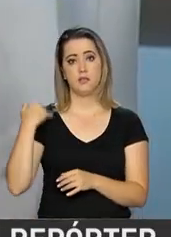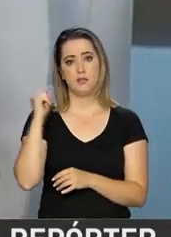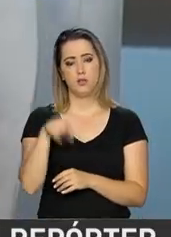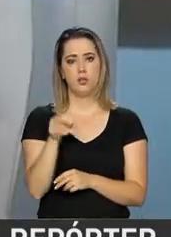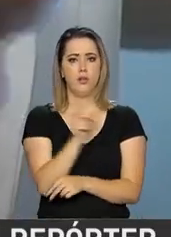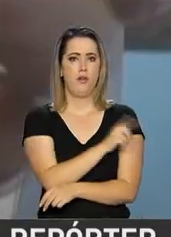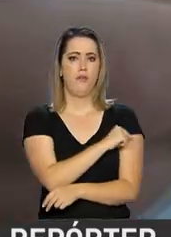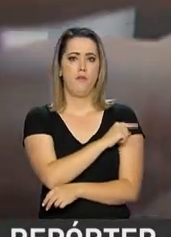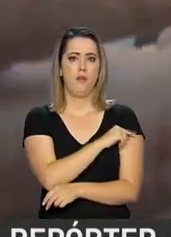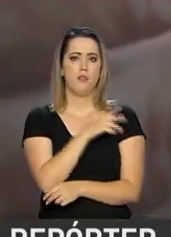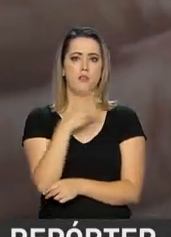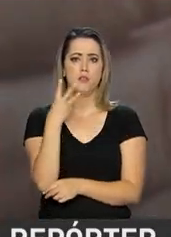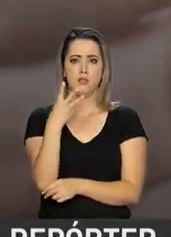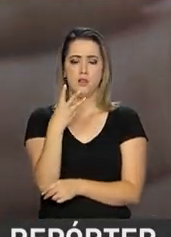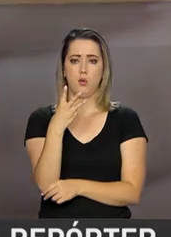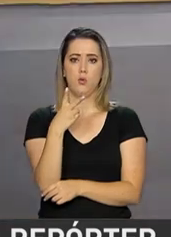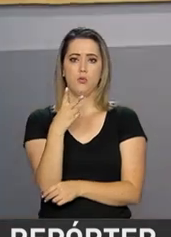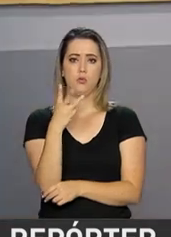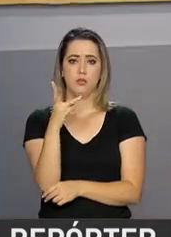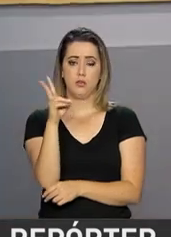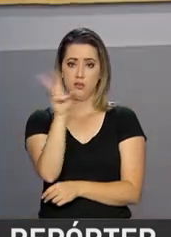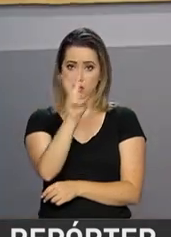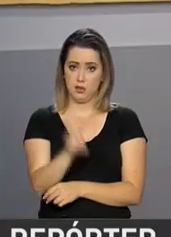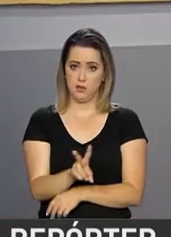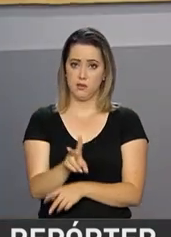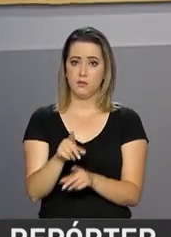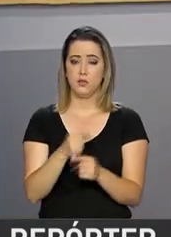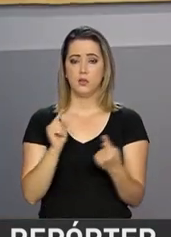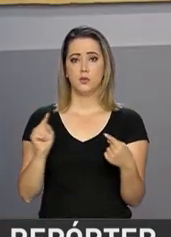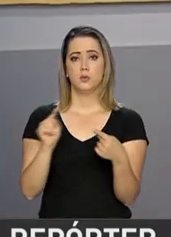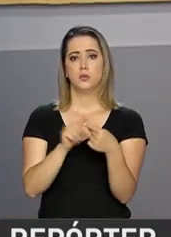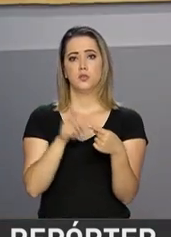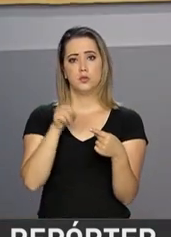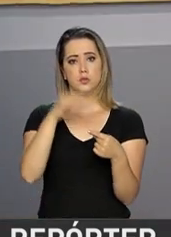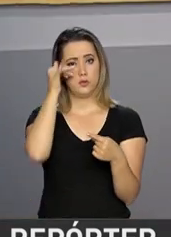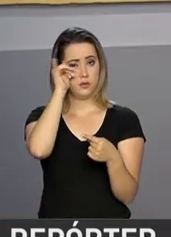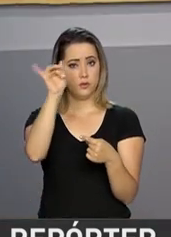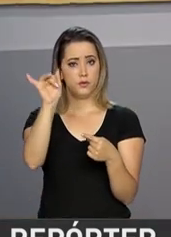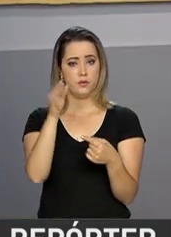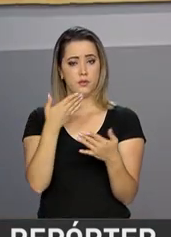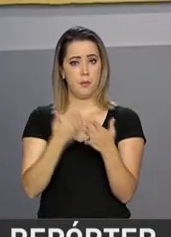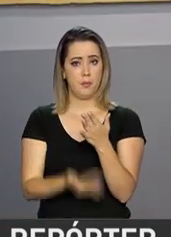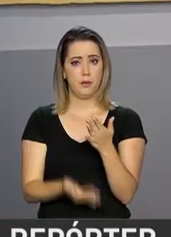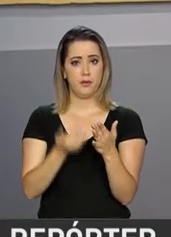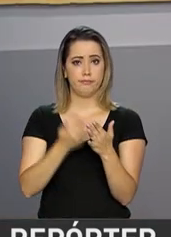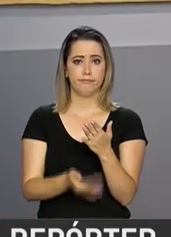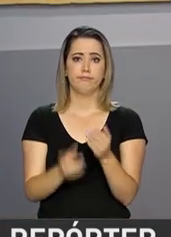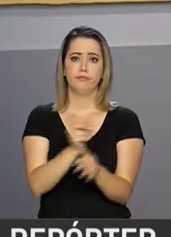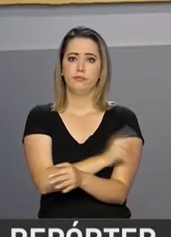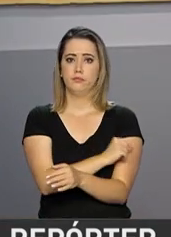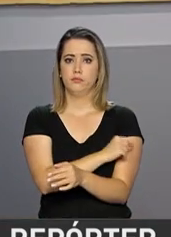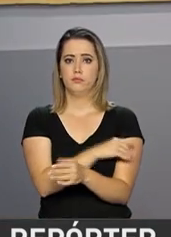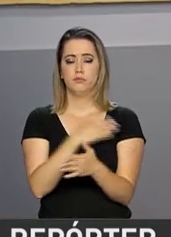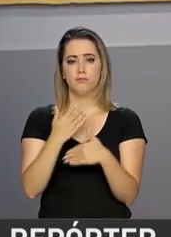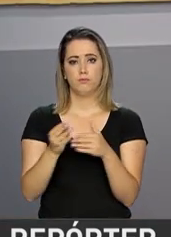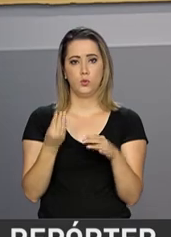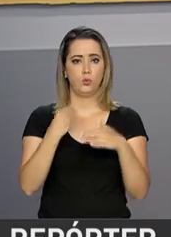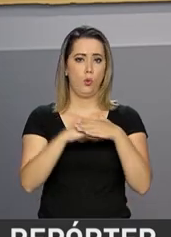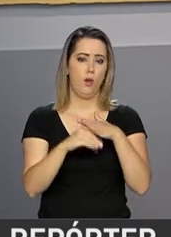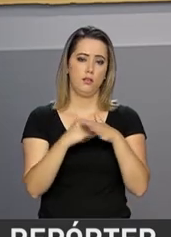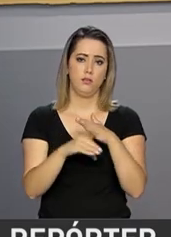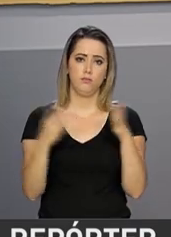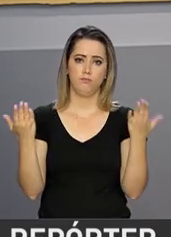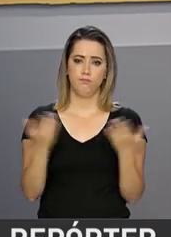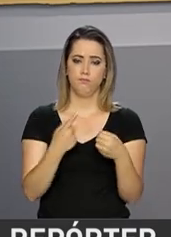esquema vacinal com três doses a iniciativa é para evitar um possível desperdício das vacinas que permanecem nos